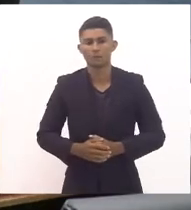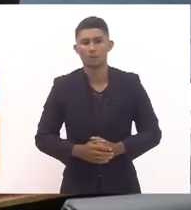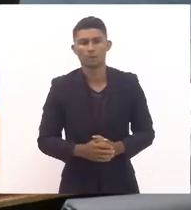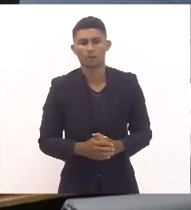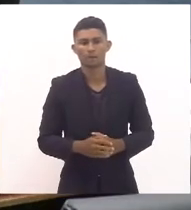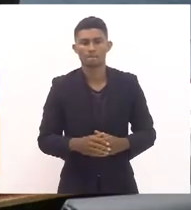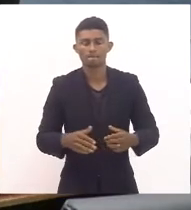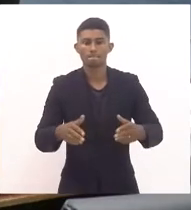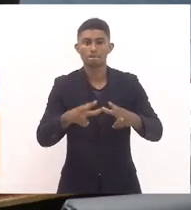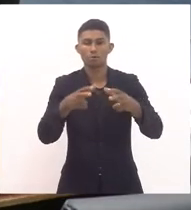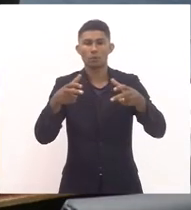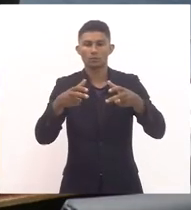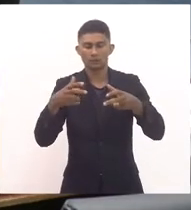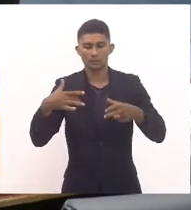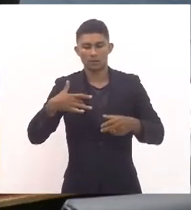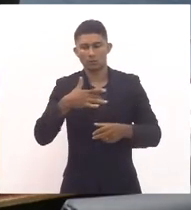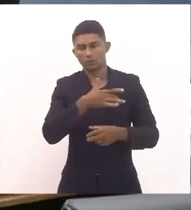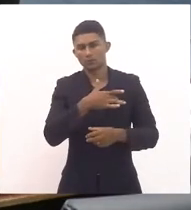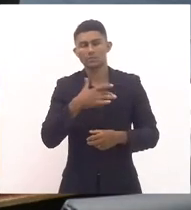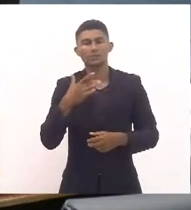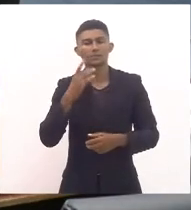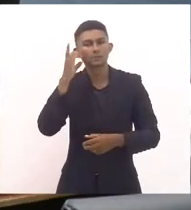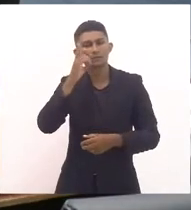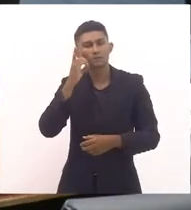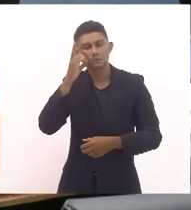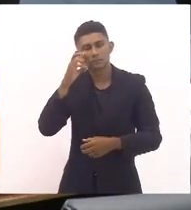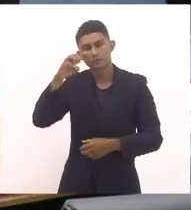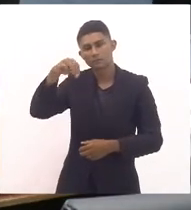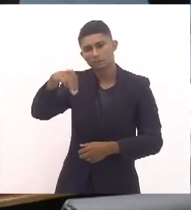Pela Comissão de Saúde, deputada Marta Rocha.